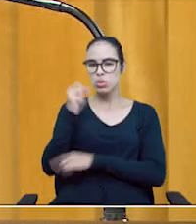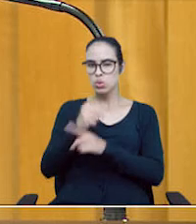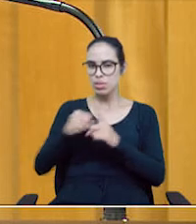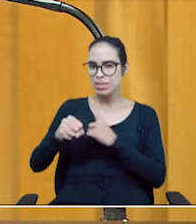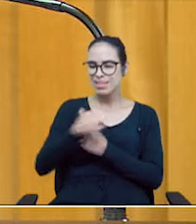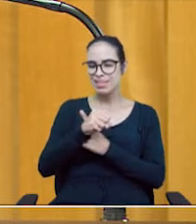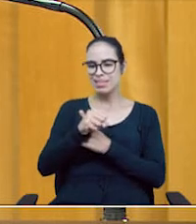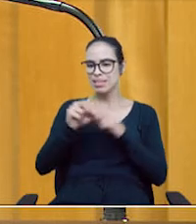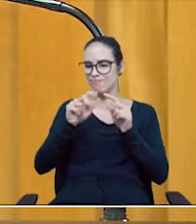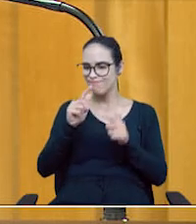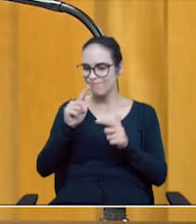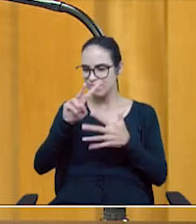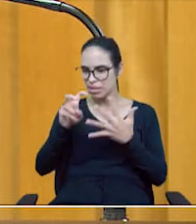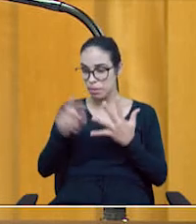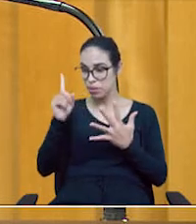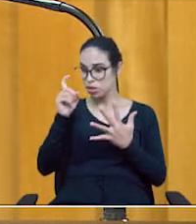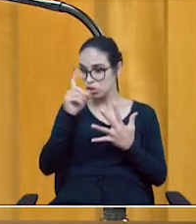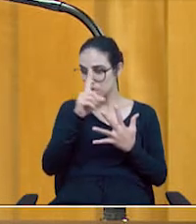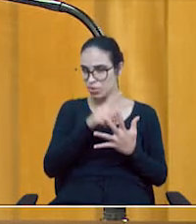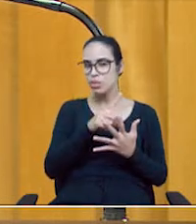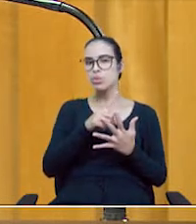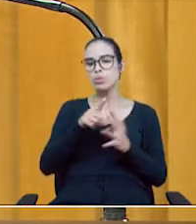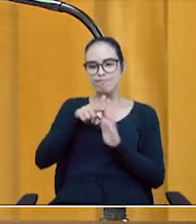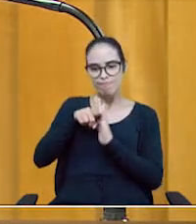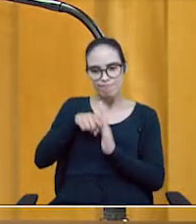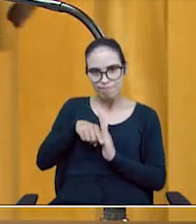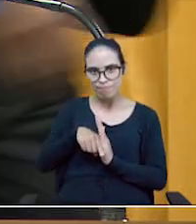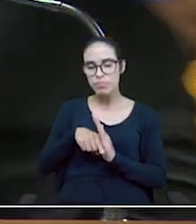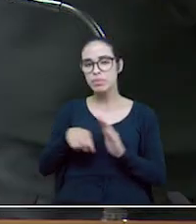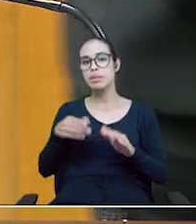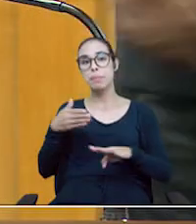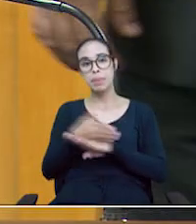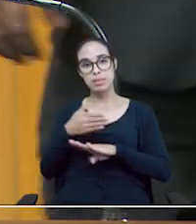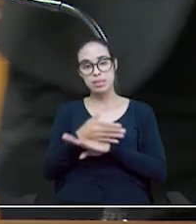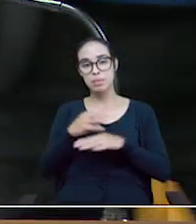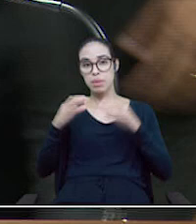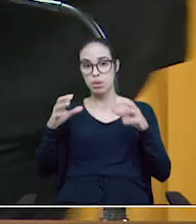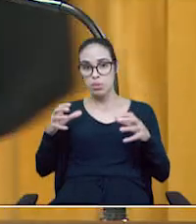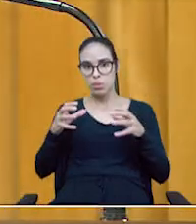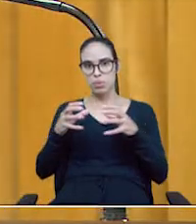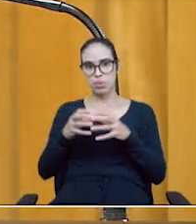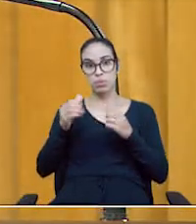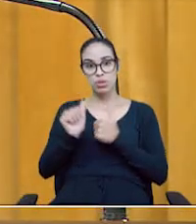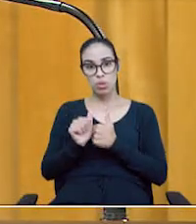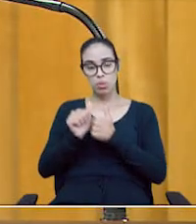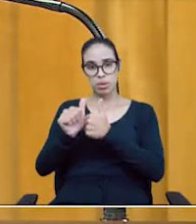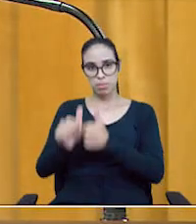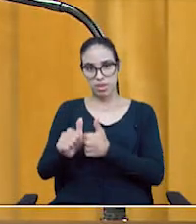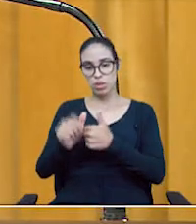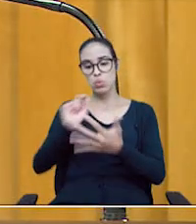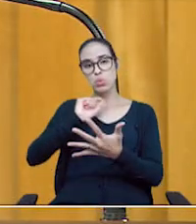Grande Impacto e Repercussão. Também da Comissão Permanente de Acompanhamento dos Objetivos de